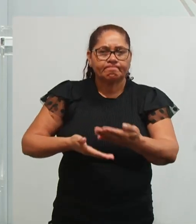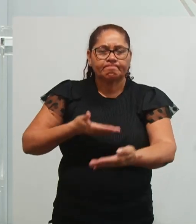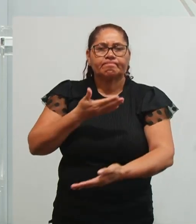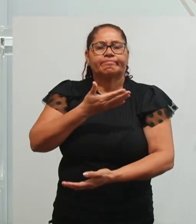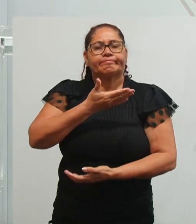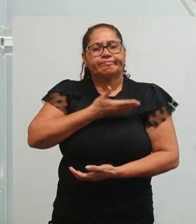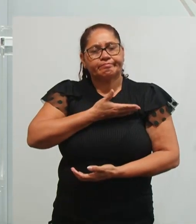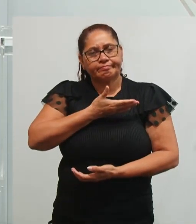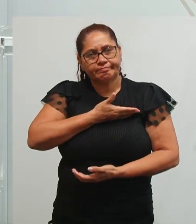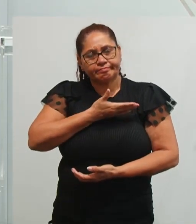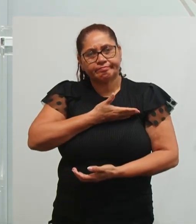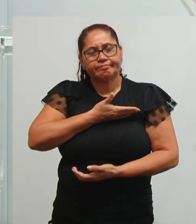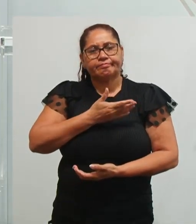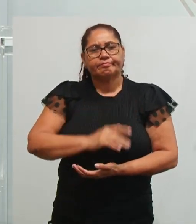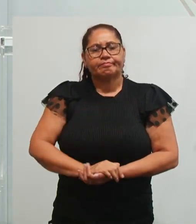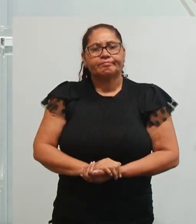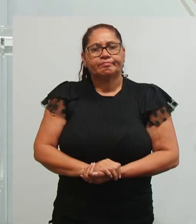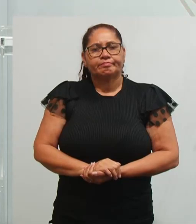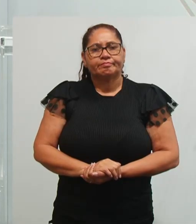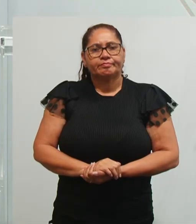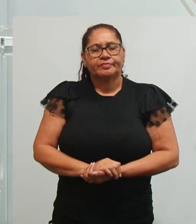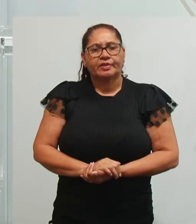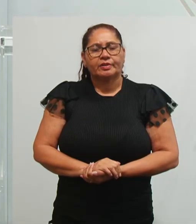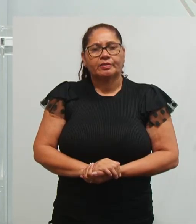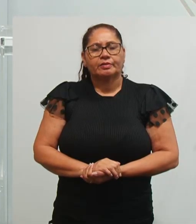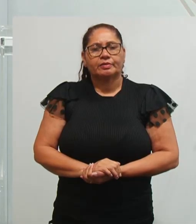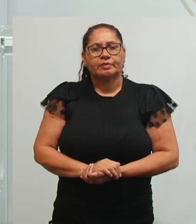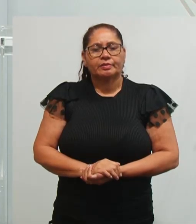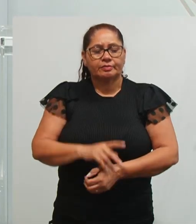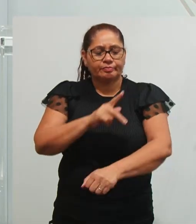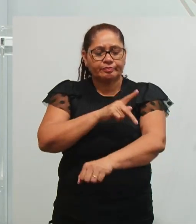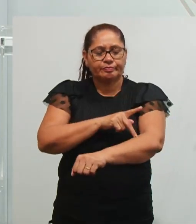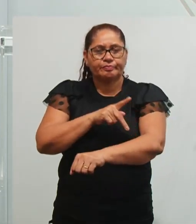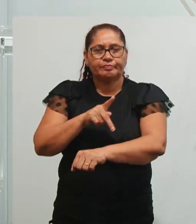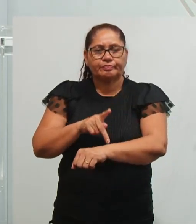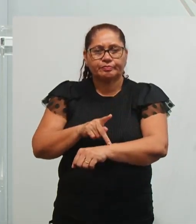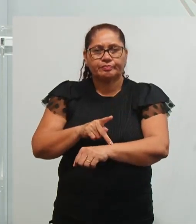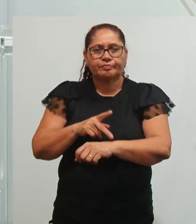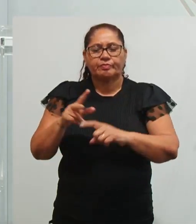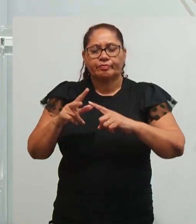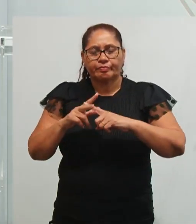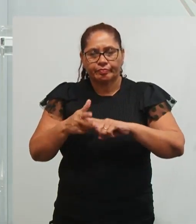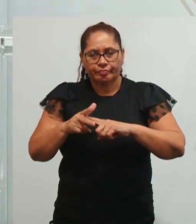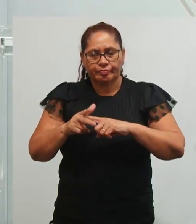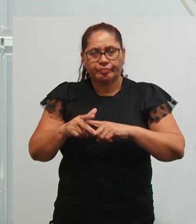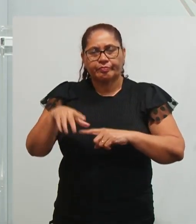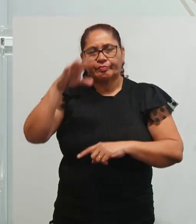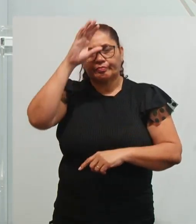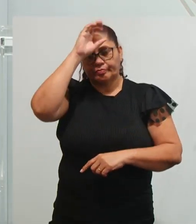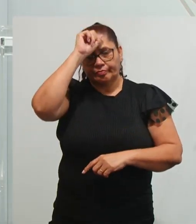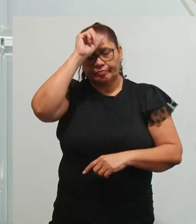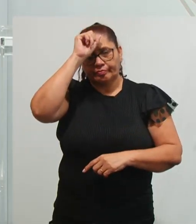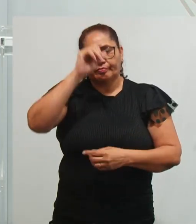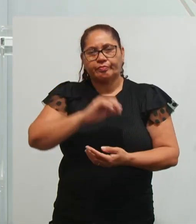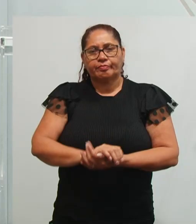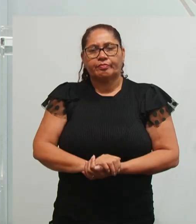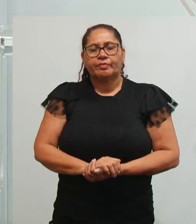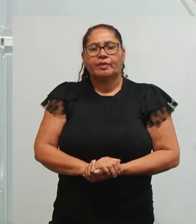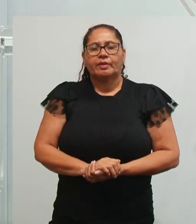são formas de intervenção pedagógica que regulam a aprendizagem e que